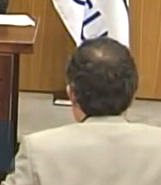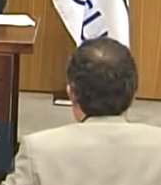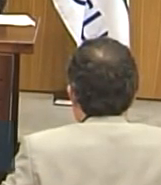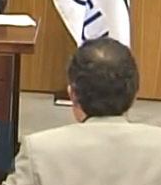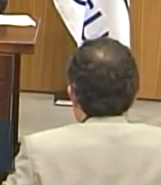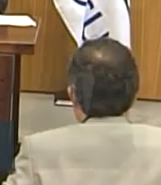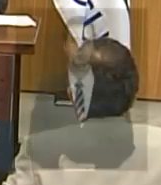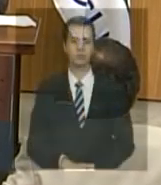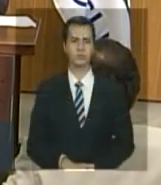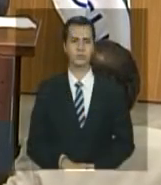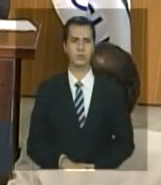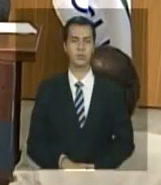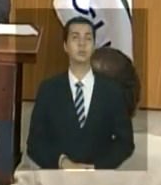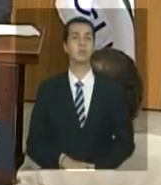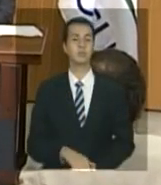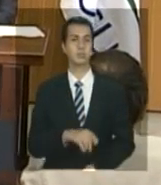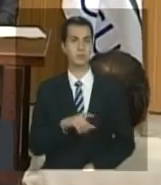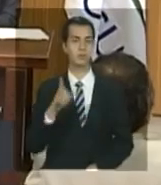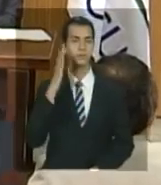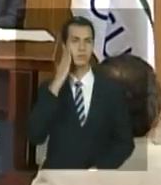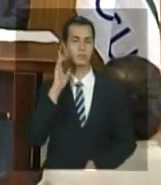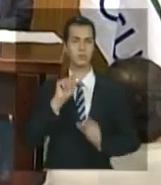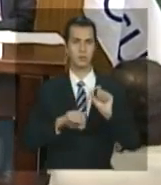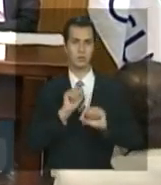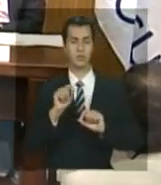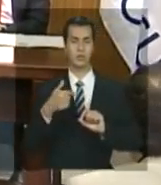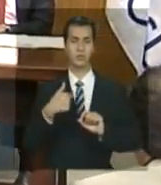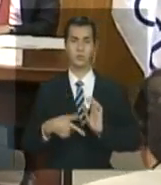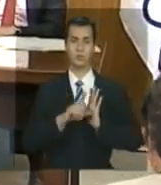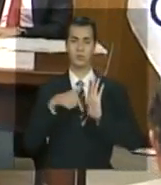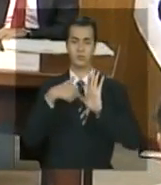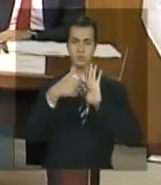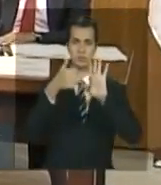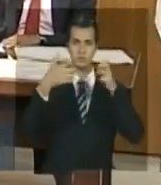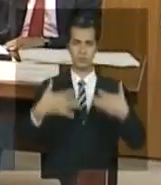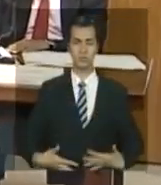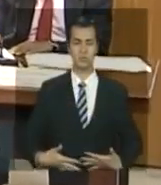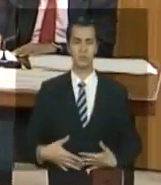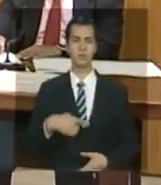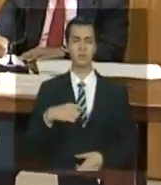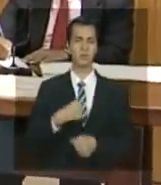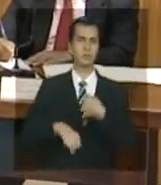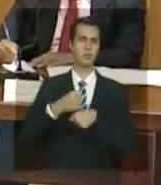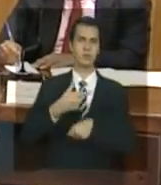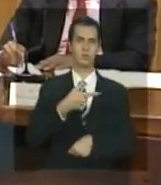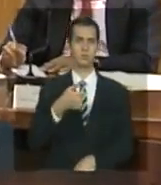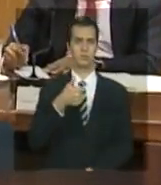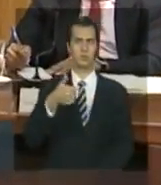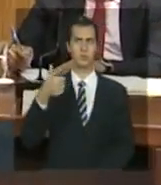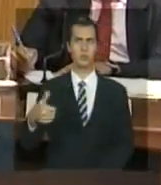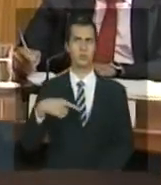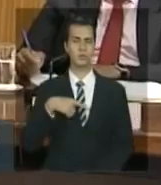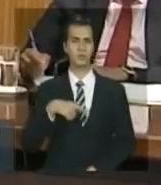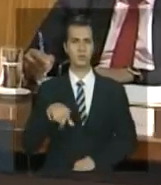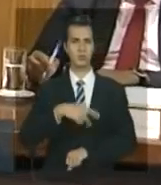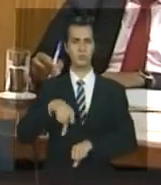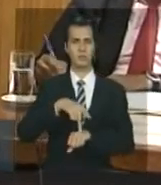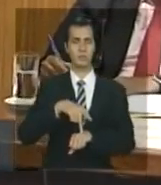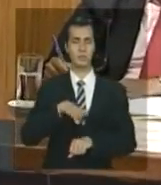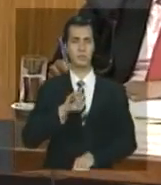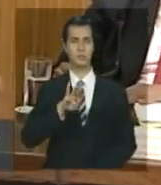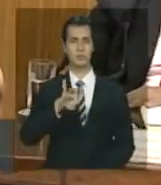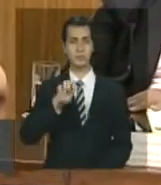Bom, como observei na minha primeira exposição, em 2011, os países do BRICS estiveram todos